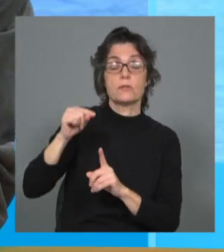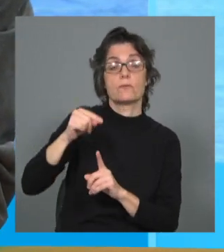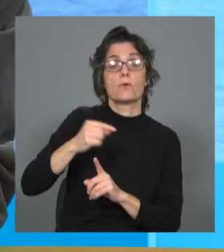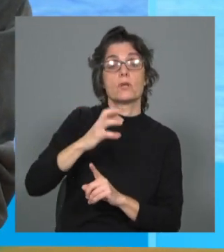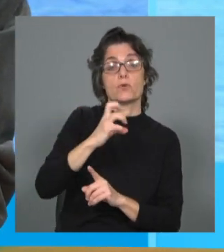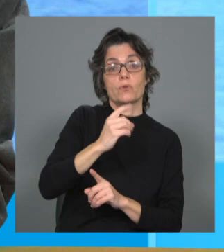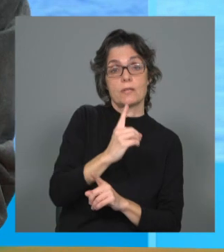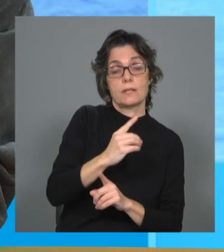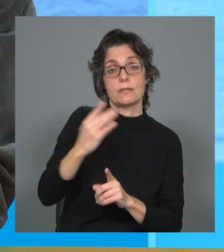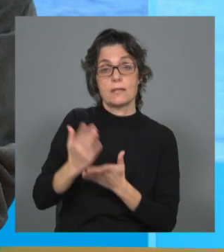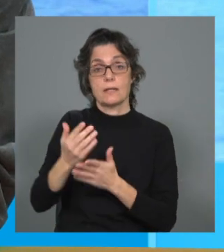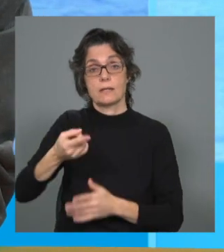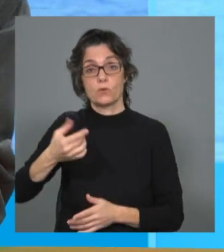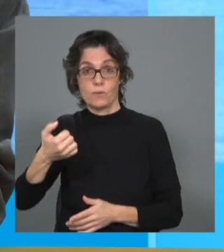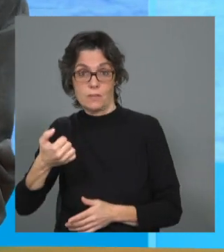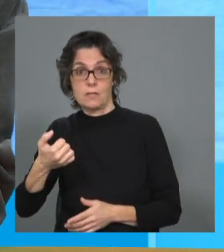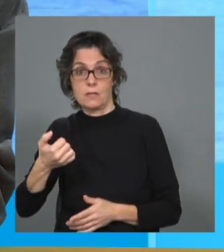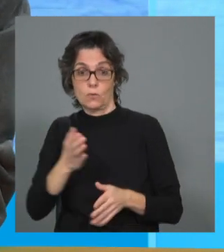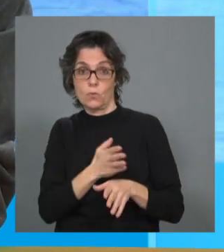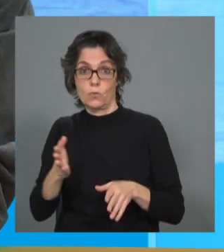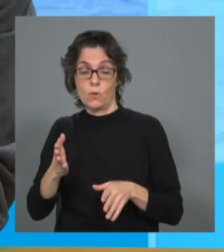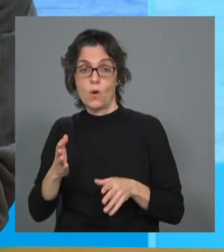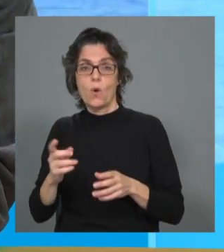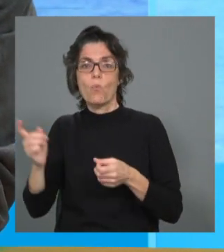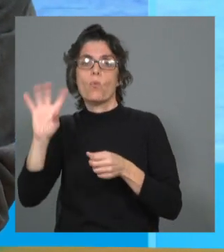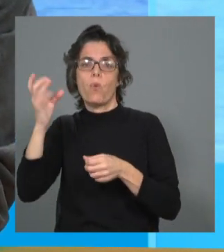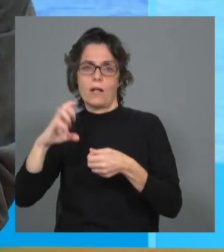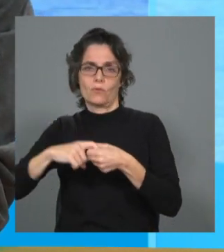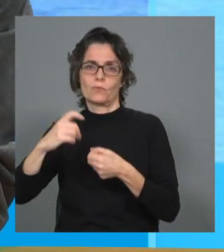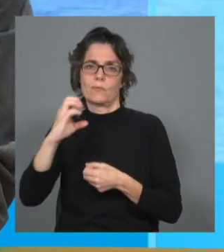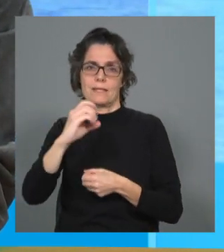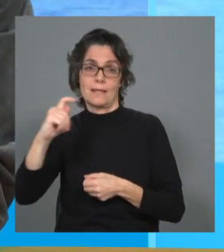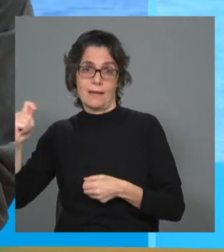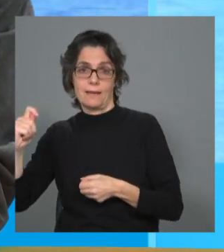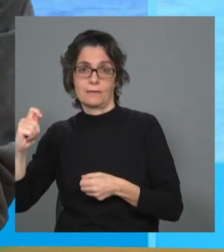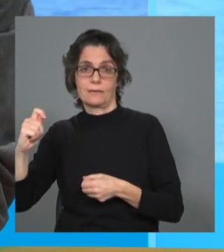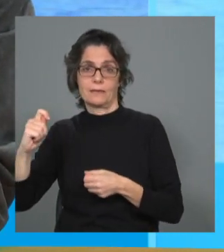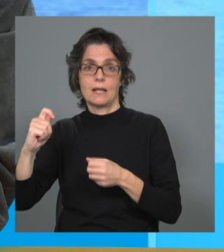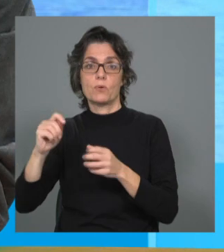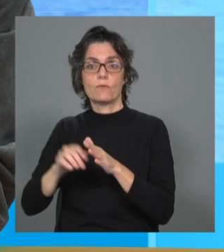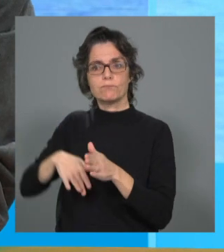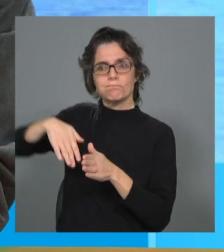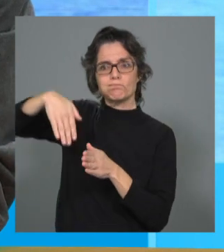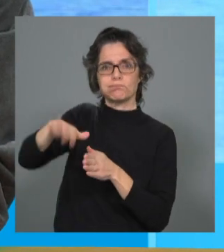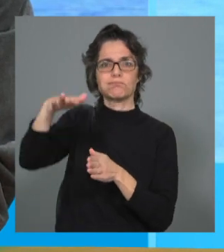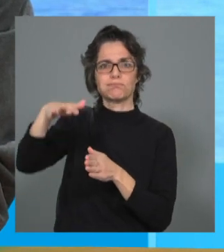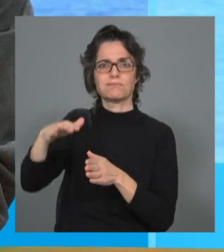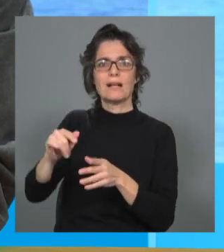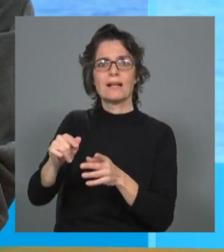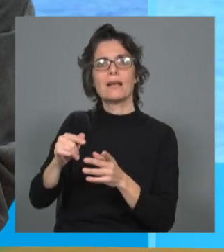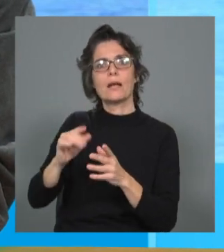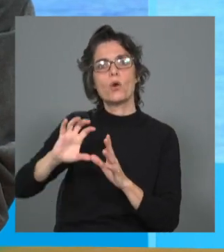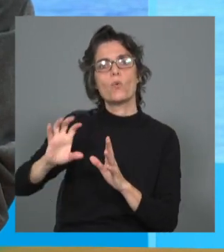e 95, os primeiros anos da CEE, e, portanto, esse lastro, esse salto em frente, ajudou o país